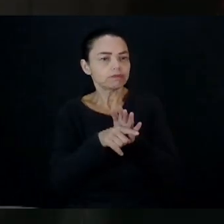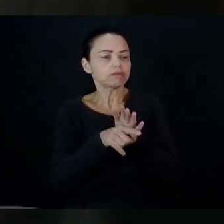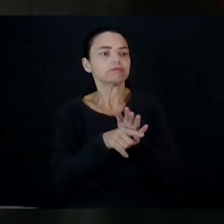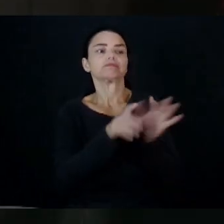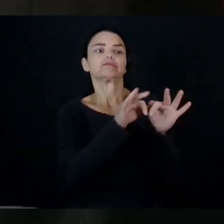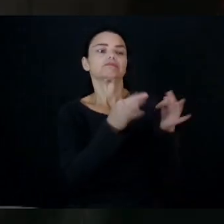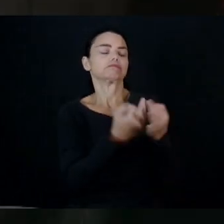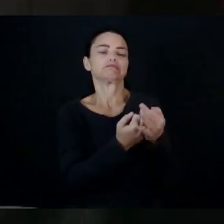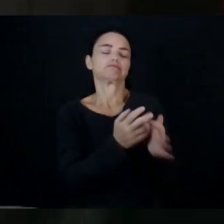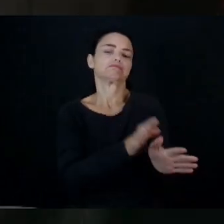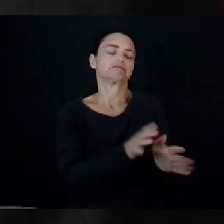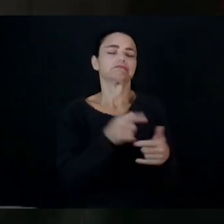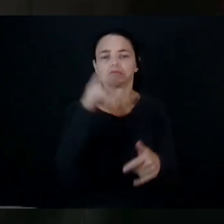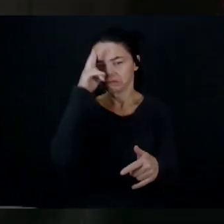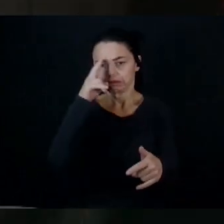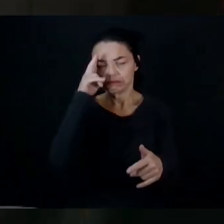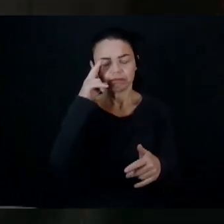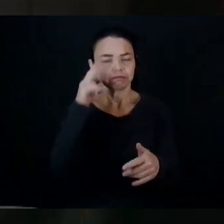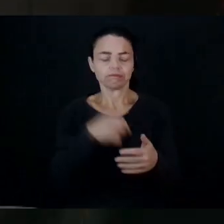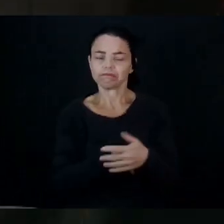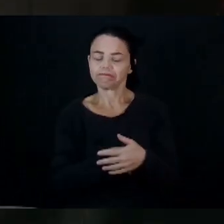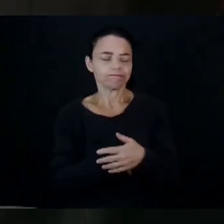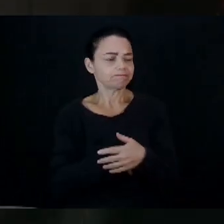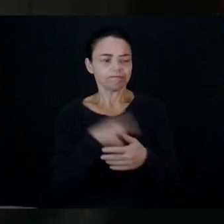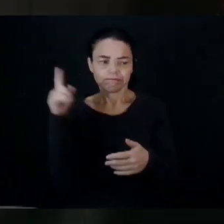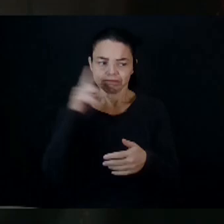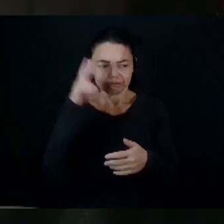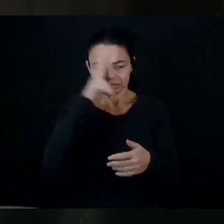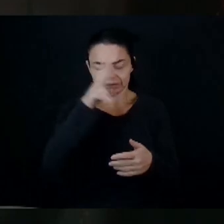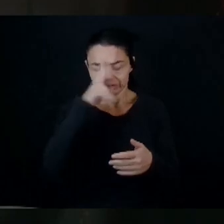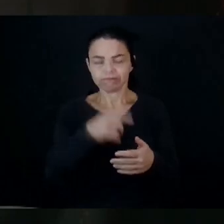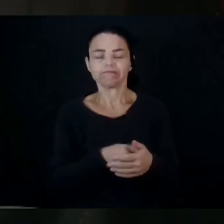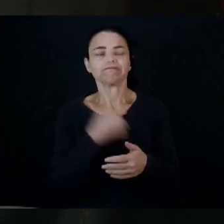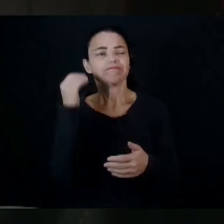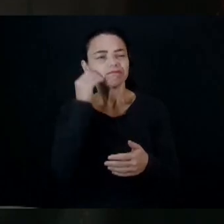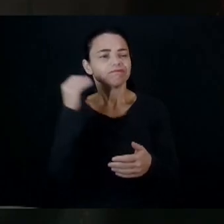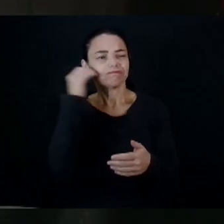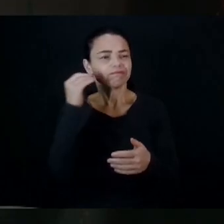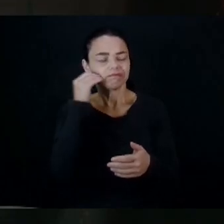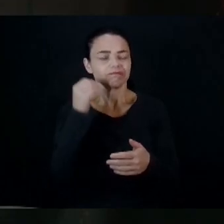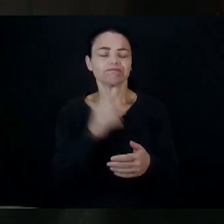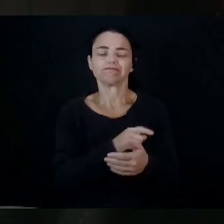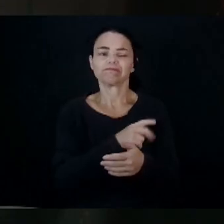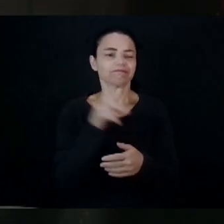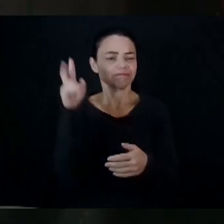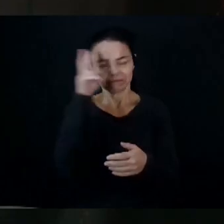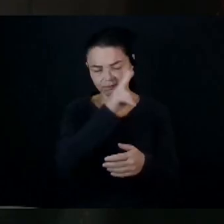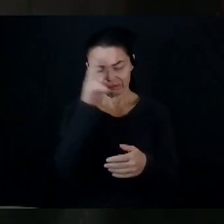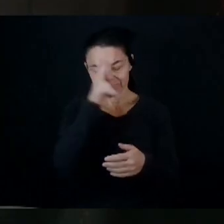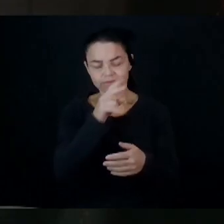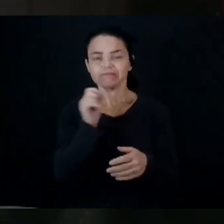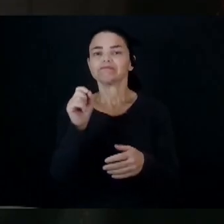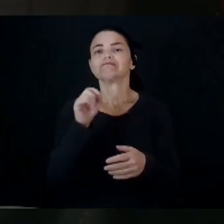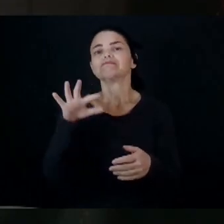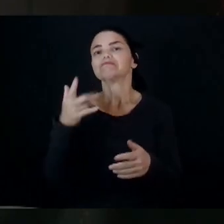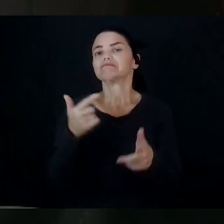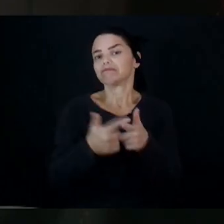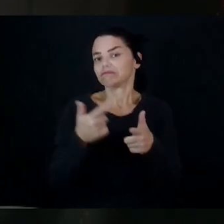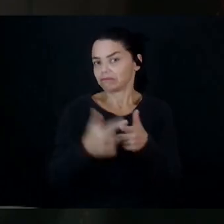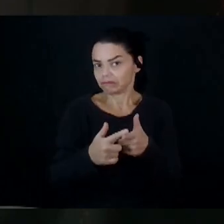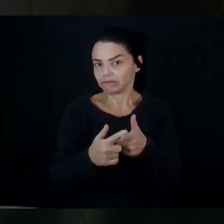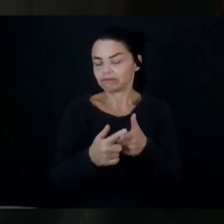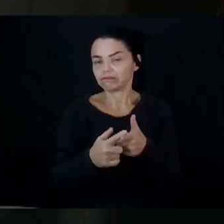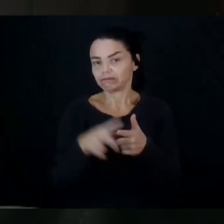não, você não lembra disso? Não, não, eu não lembro. E aí ela tenta buscar, mas ela não lembra. O que acontece? Por que tem